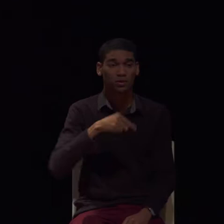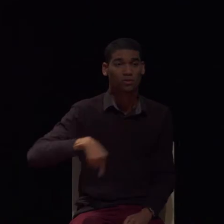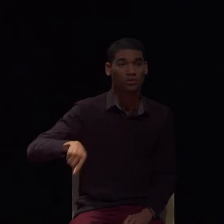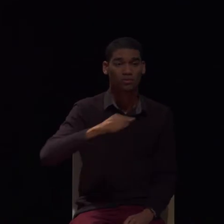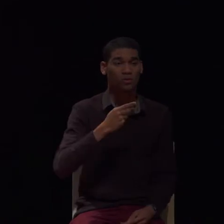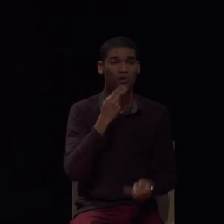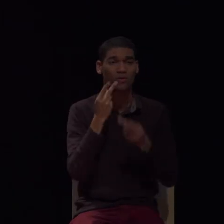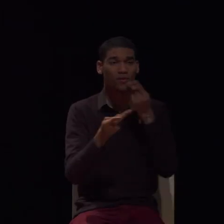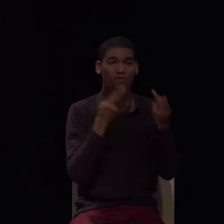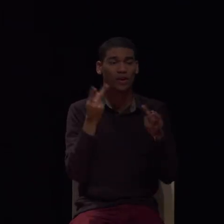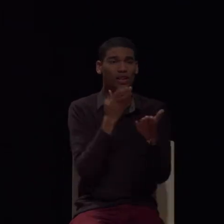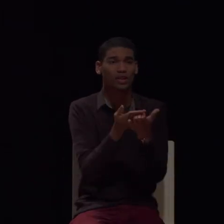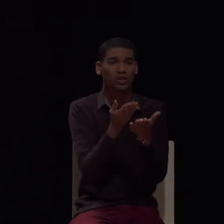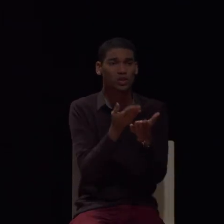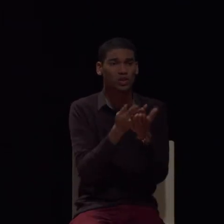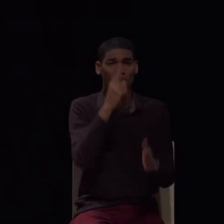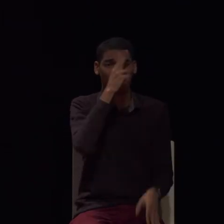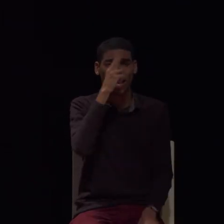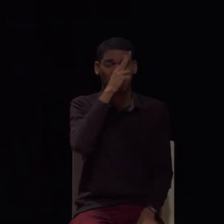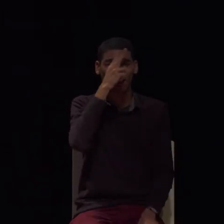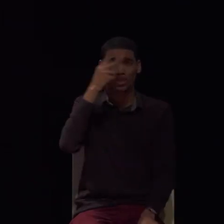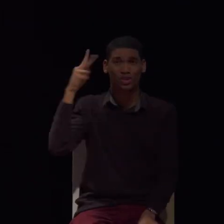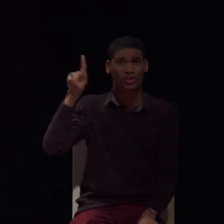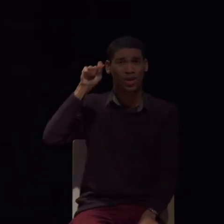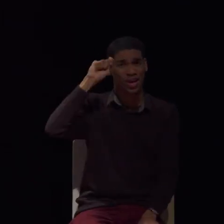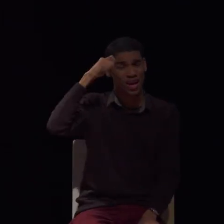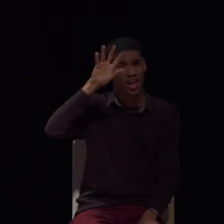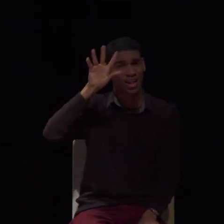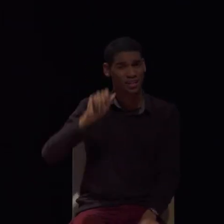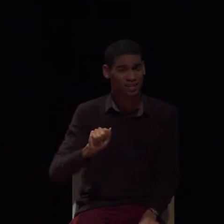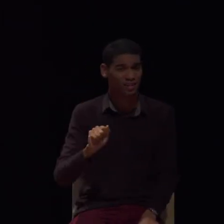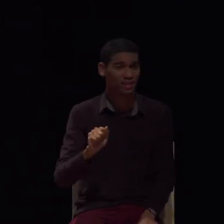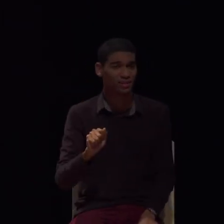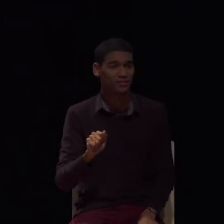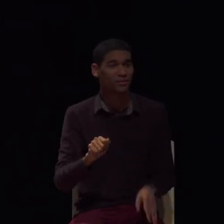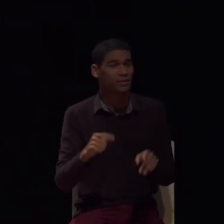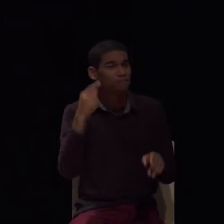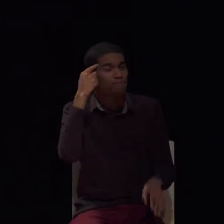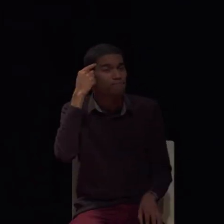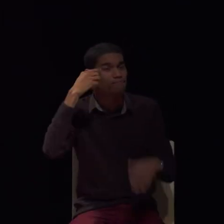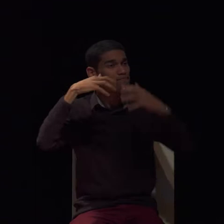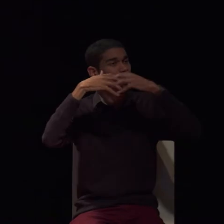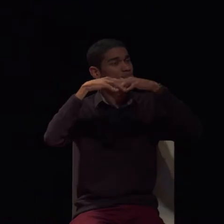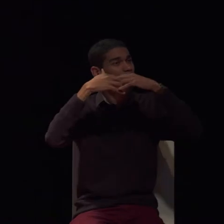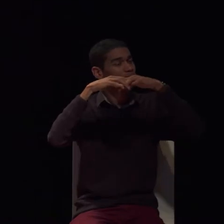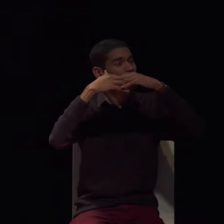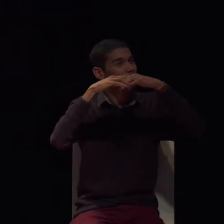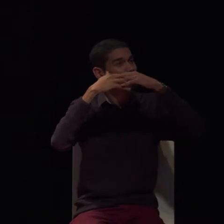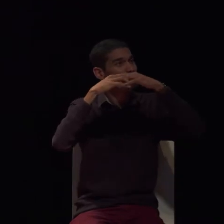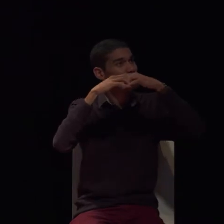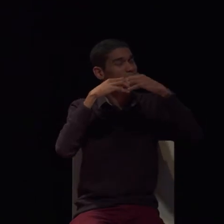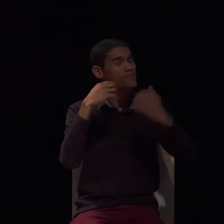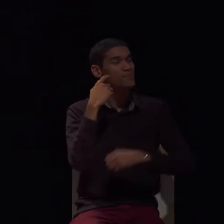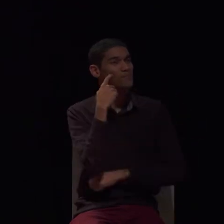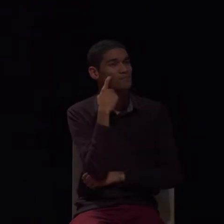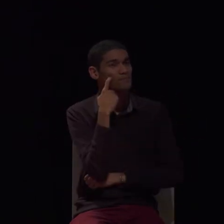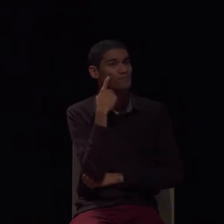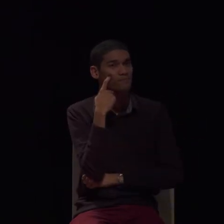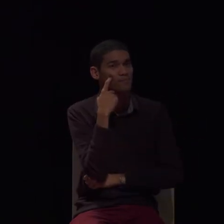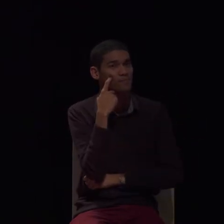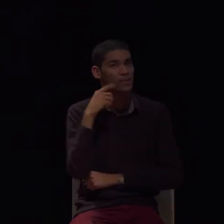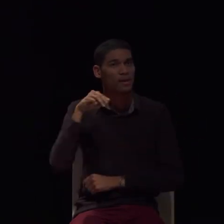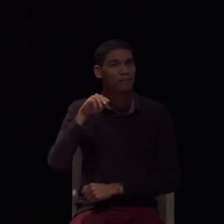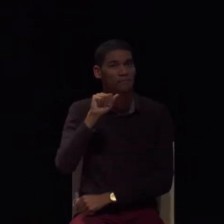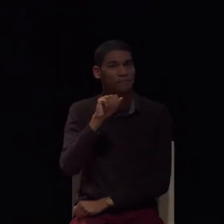história da áfrica quando a gente fala dispensar nos conhecimentos produzidos a partir dessa matriz